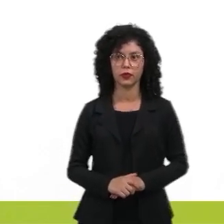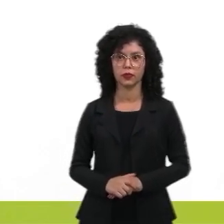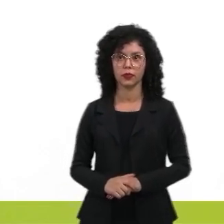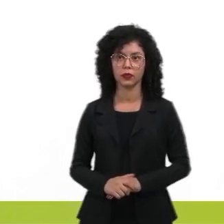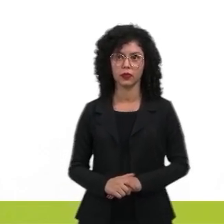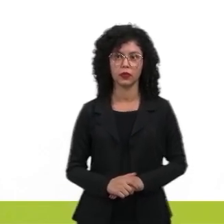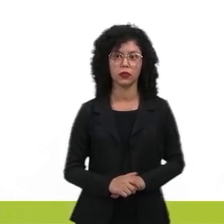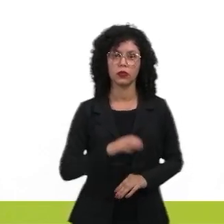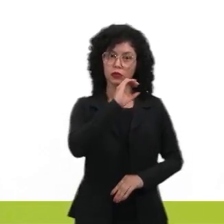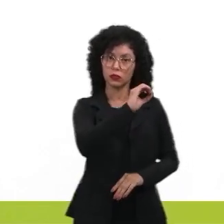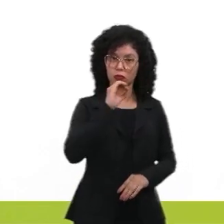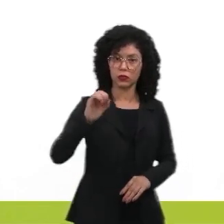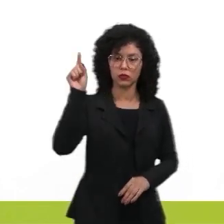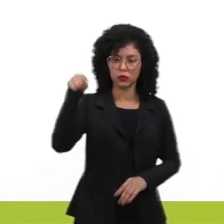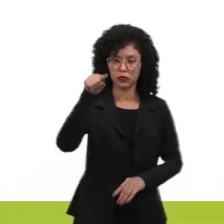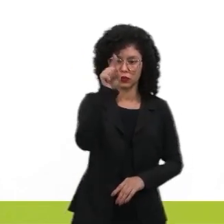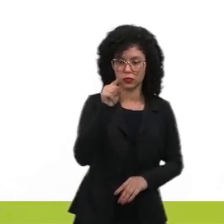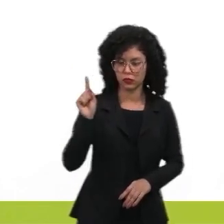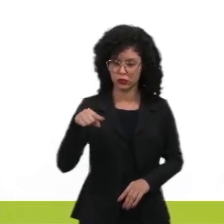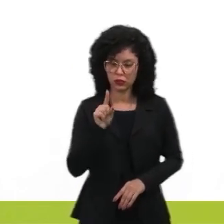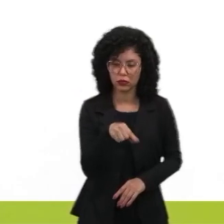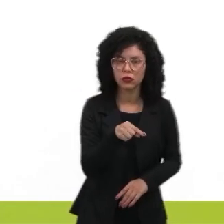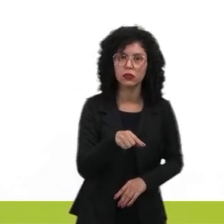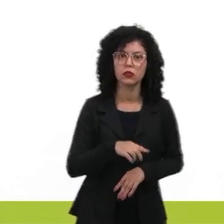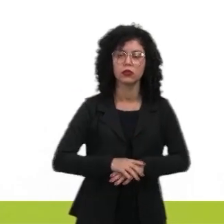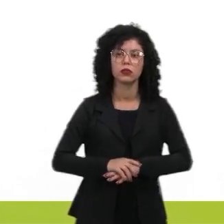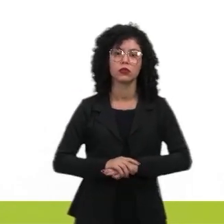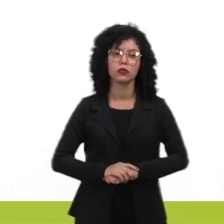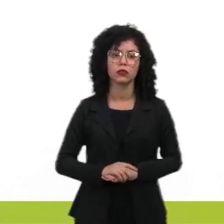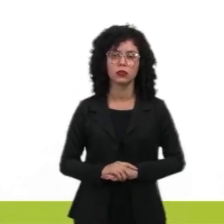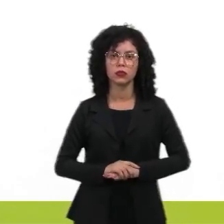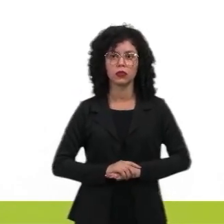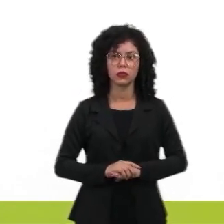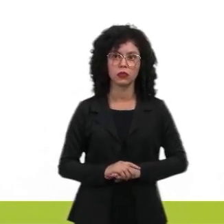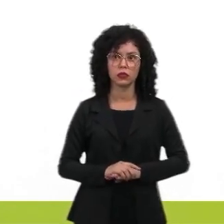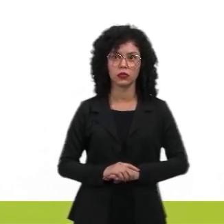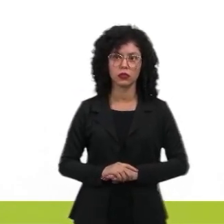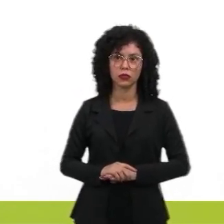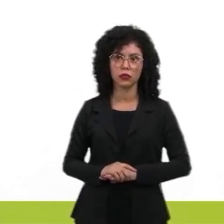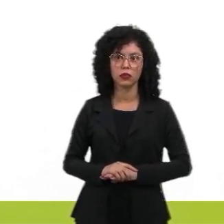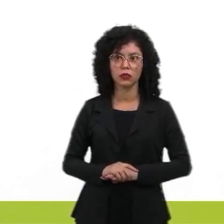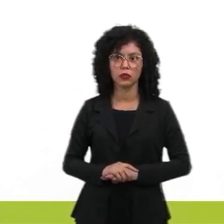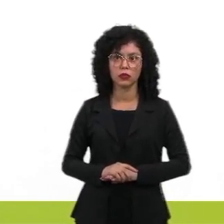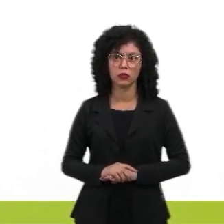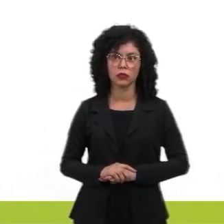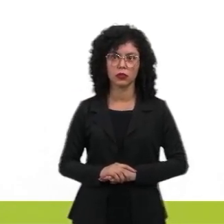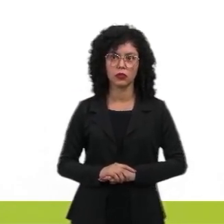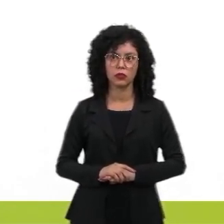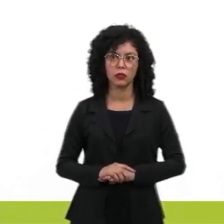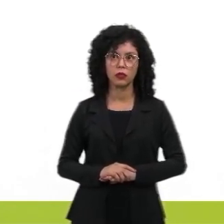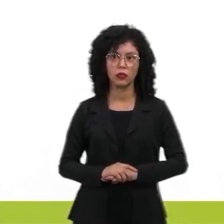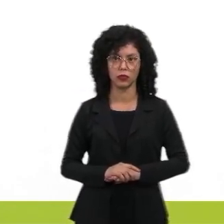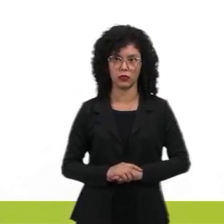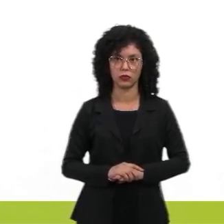aqui, pessoal, para ficar tranquilo para a gente, eu vou cancelar aqui os zeros, aqui, ó. Vai